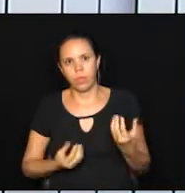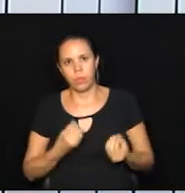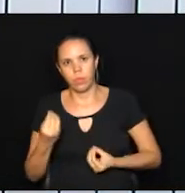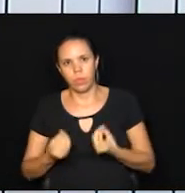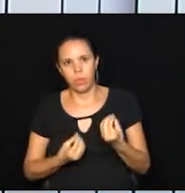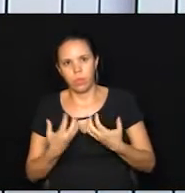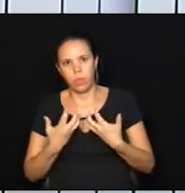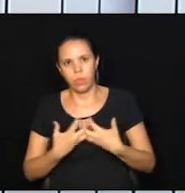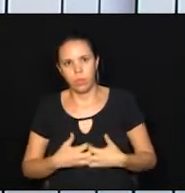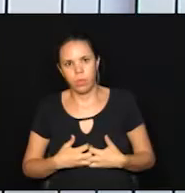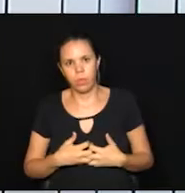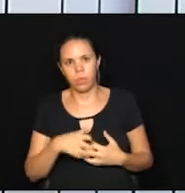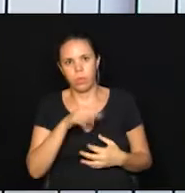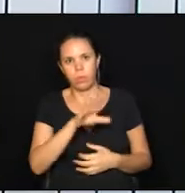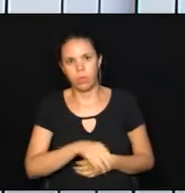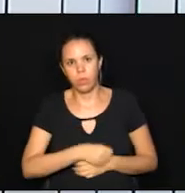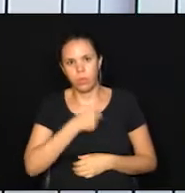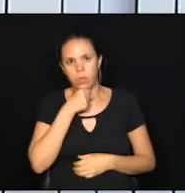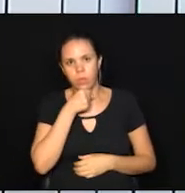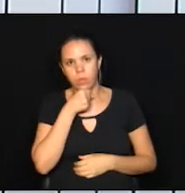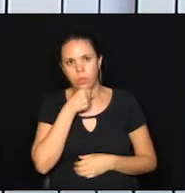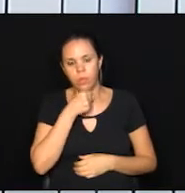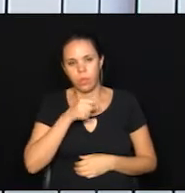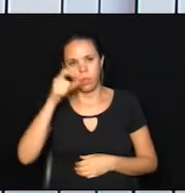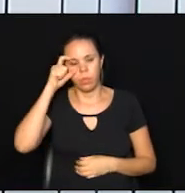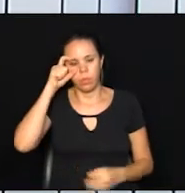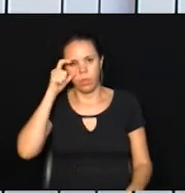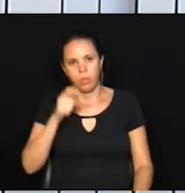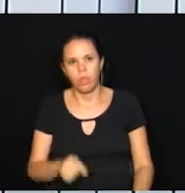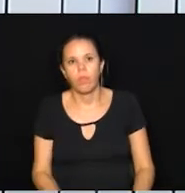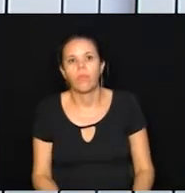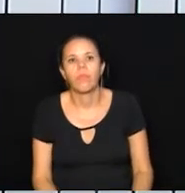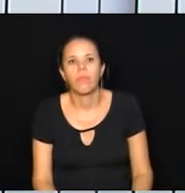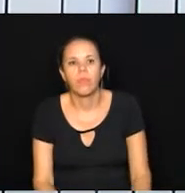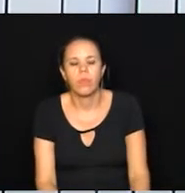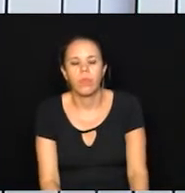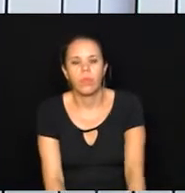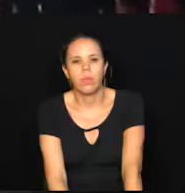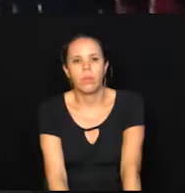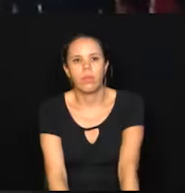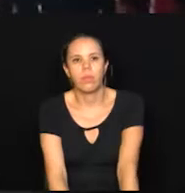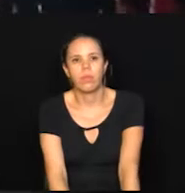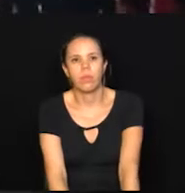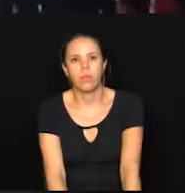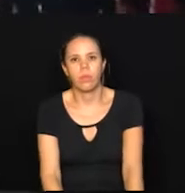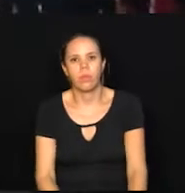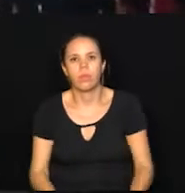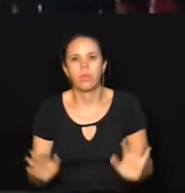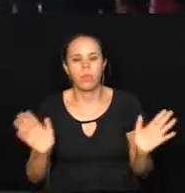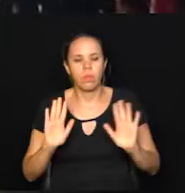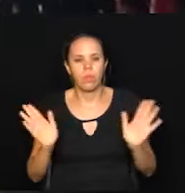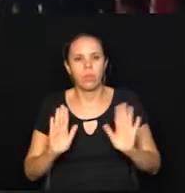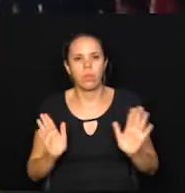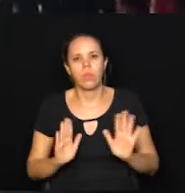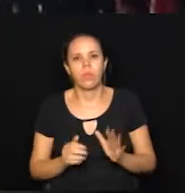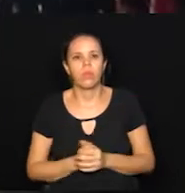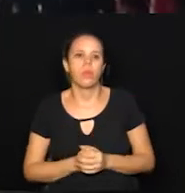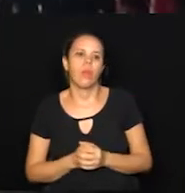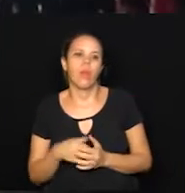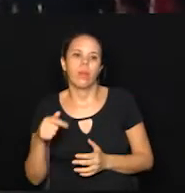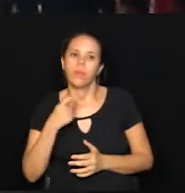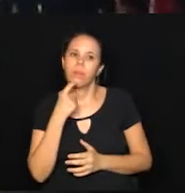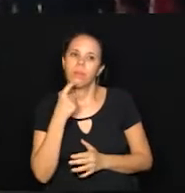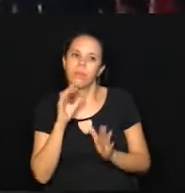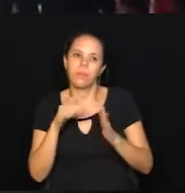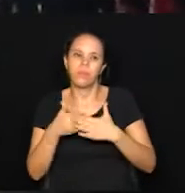tem sido, eu vou acionar o nosso repórter Michel Amorim. Olá, Michel. Olá, Gabriel. O toque de recolher em Campinas